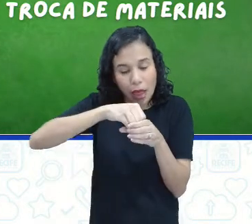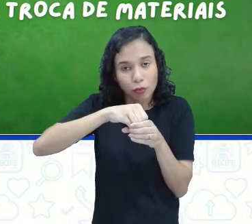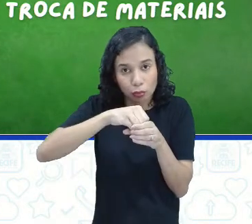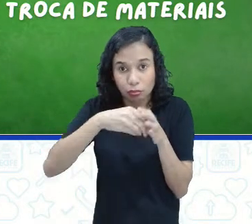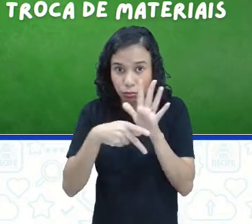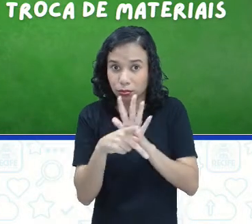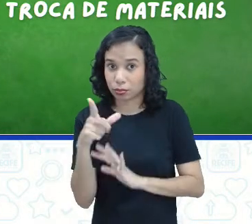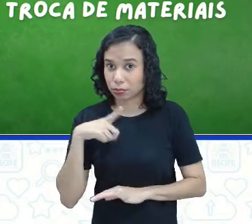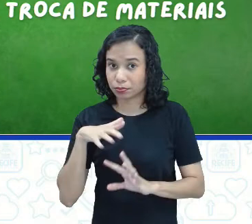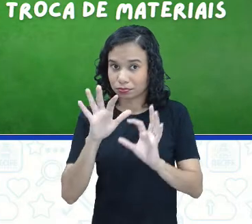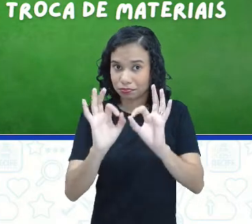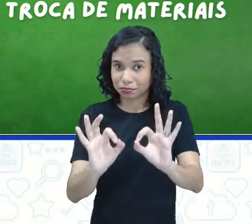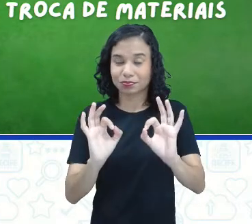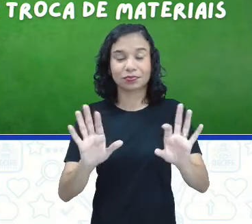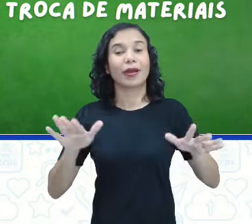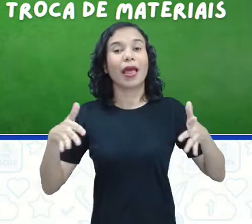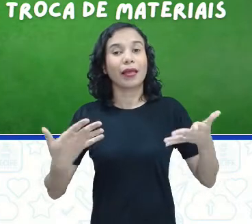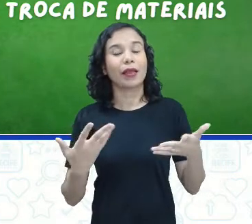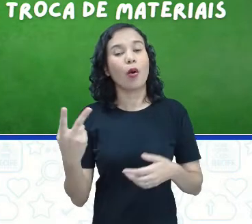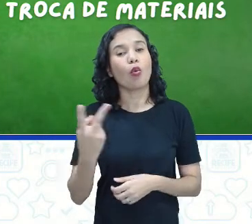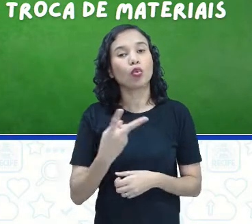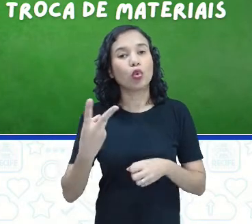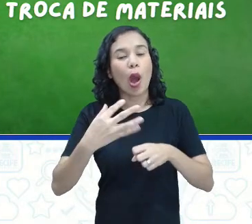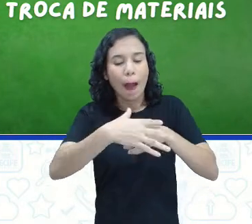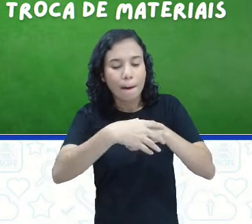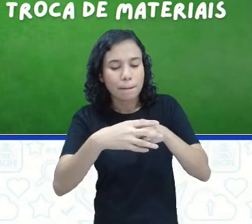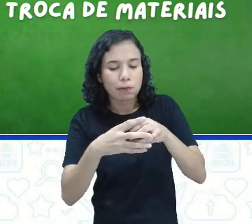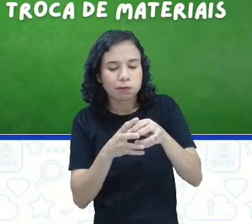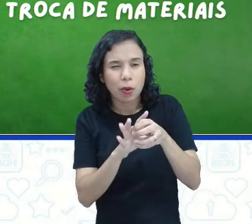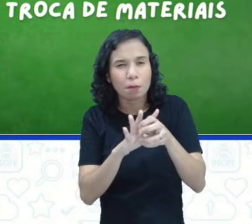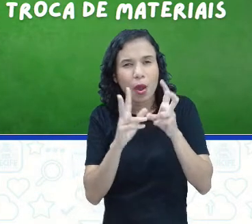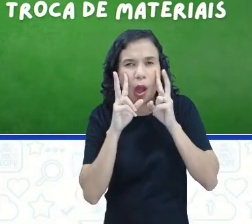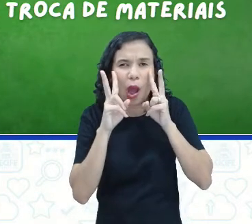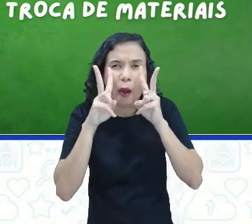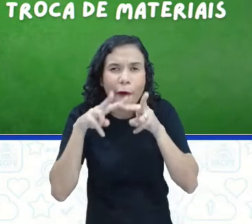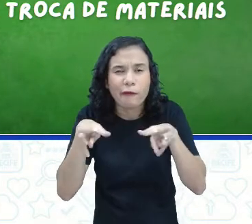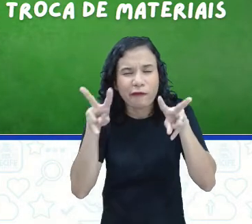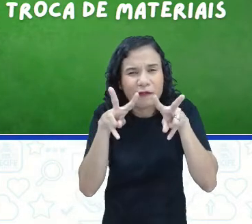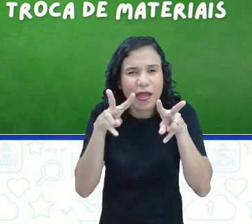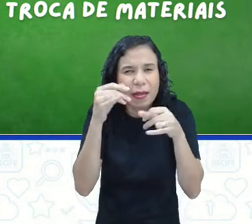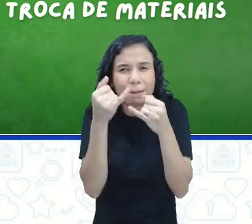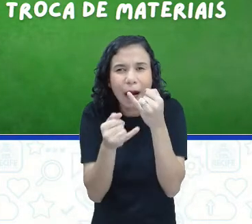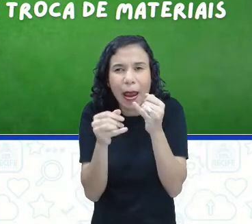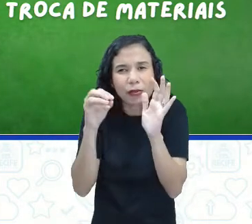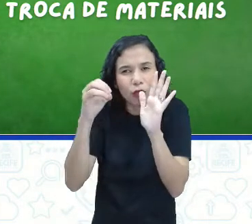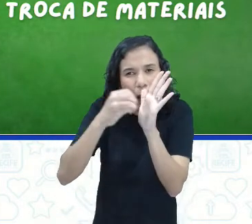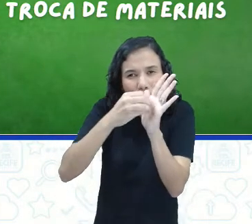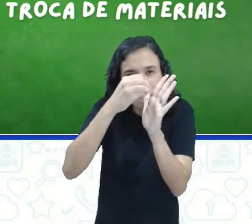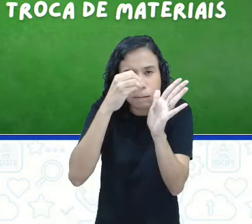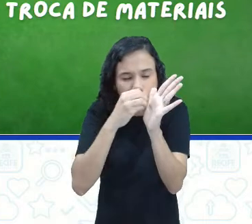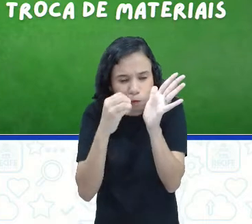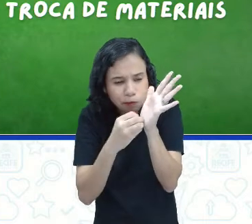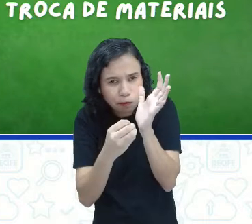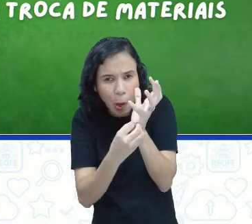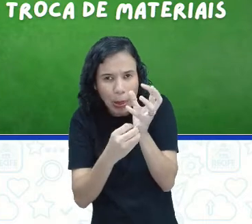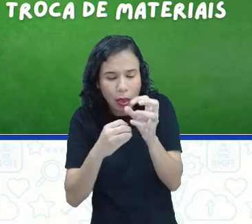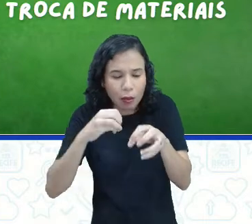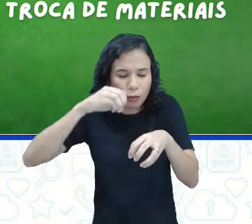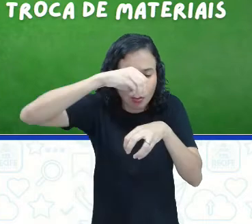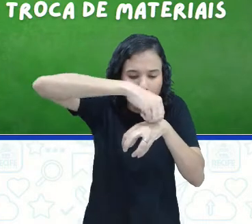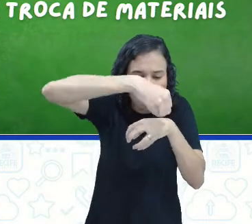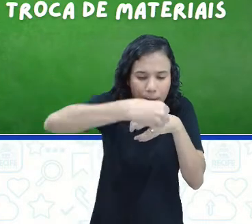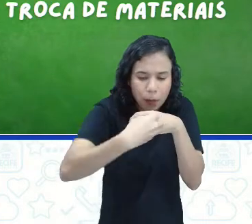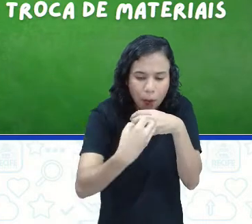dentro, né, do núcleo. Então, duas membraninhas. Vocês estão vendo que tem umas bolinhas ali na